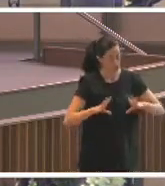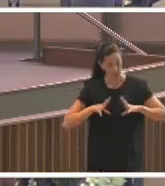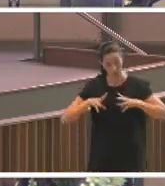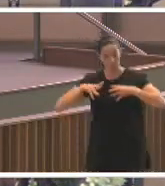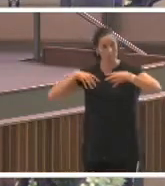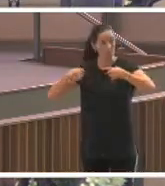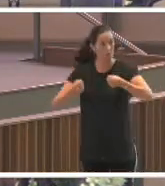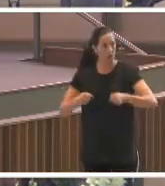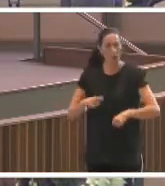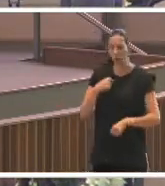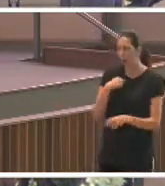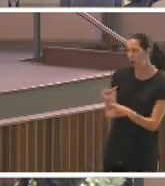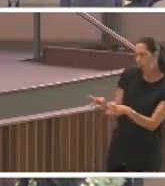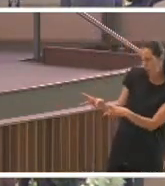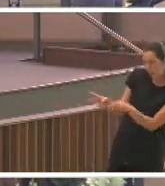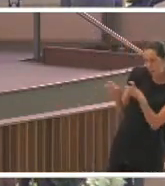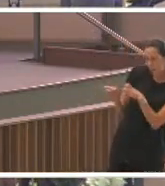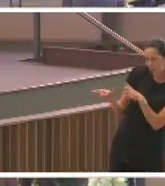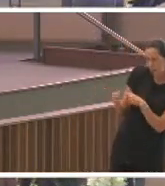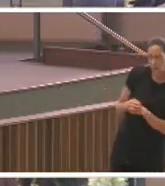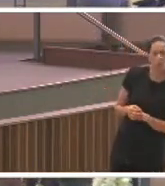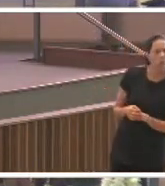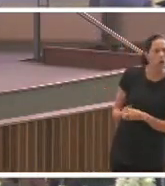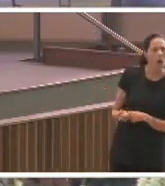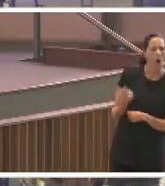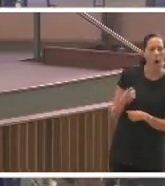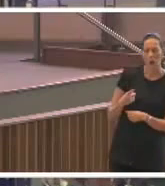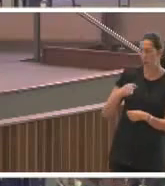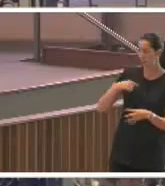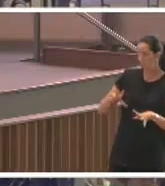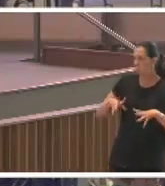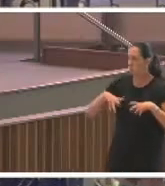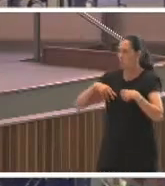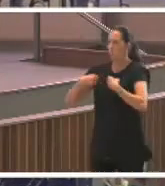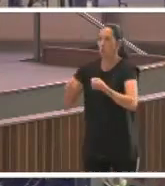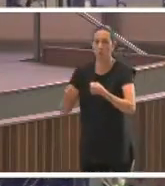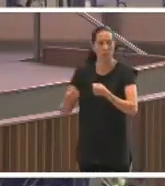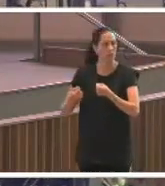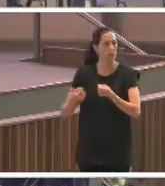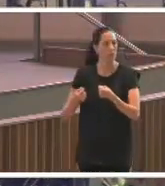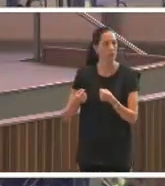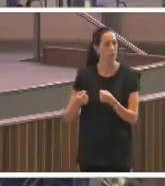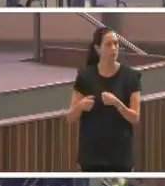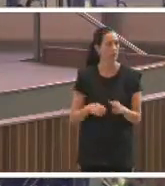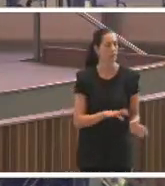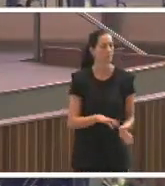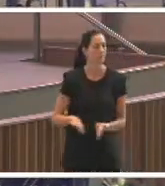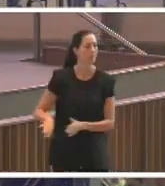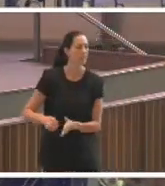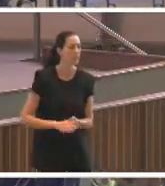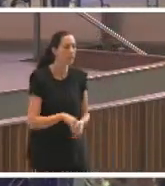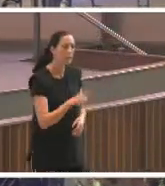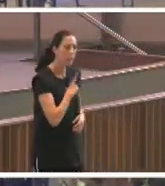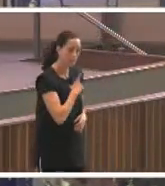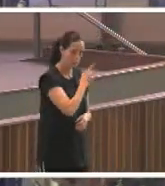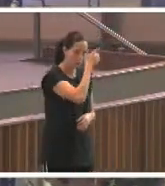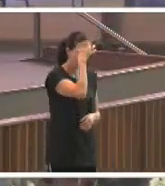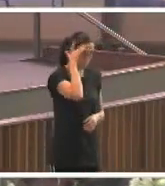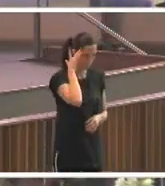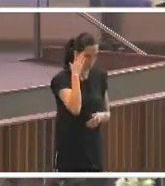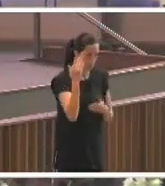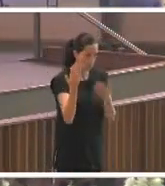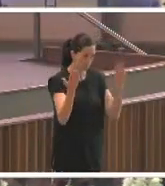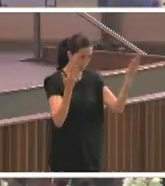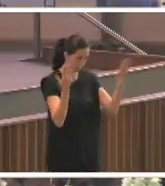Tem uma senhora que está ajudando Cleusa, não é, na área psicológica, e é uma senhora